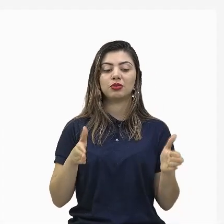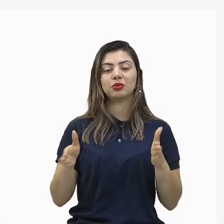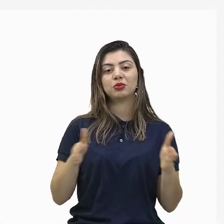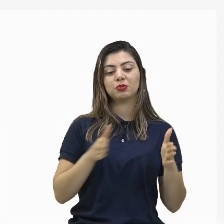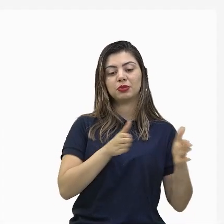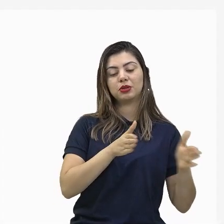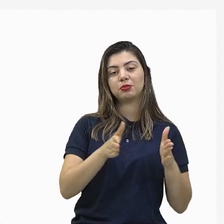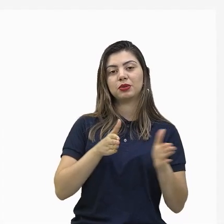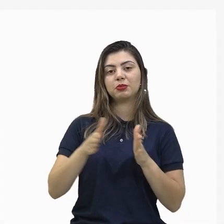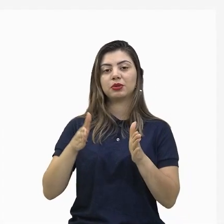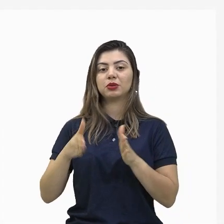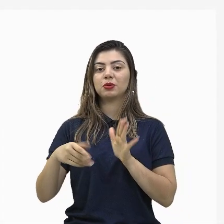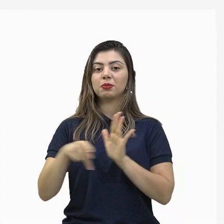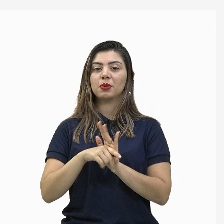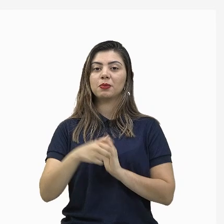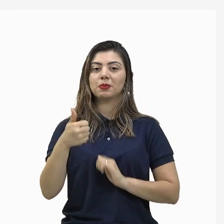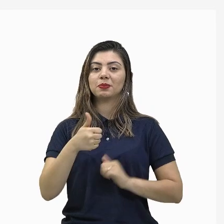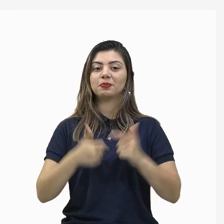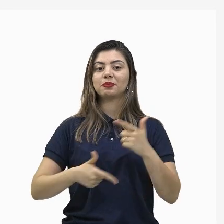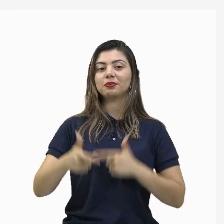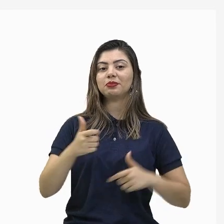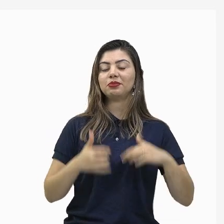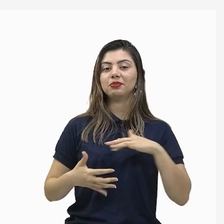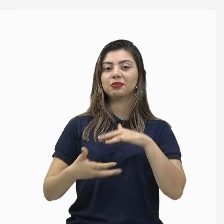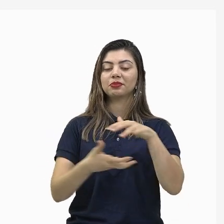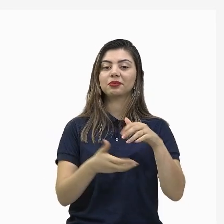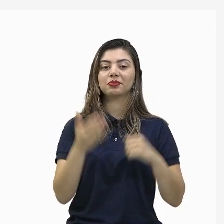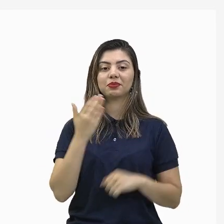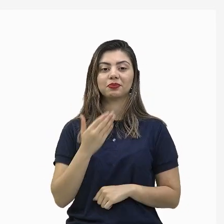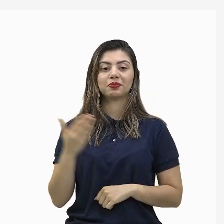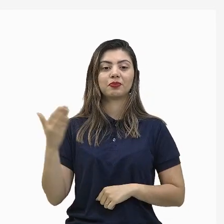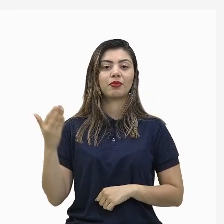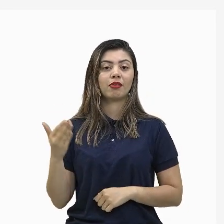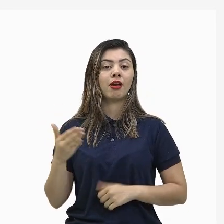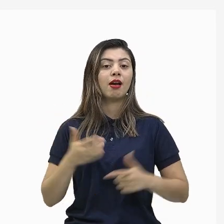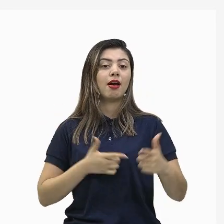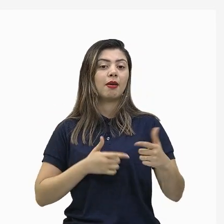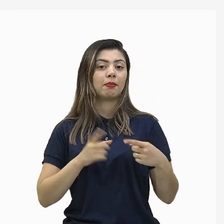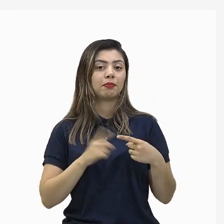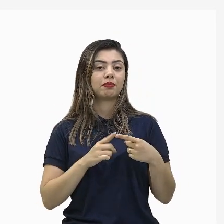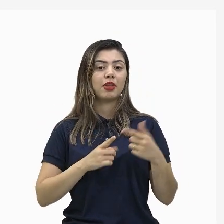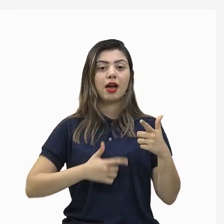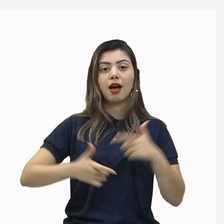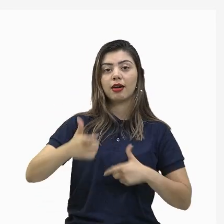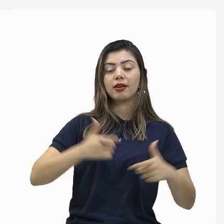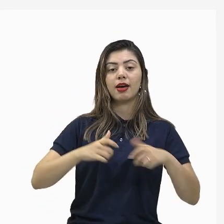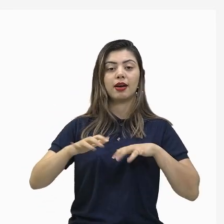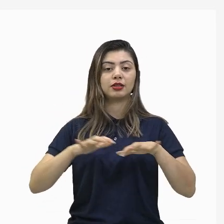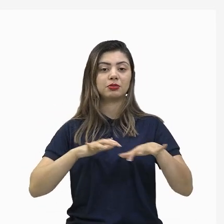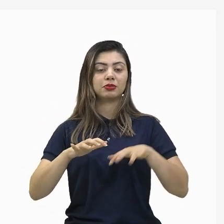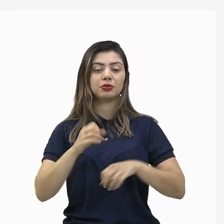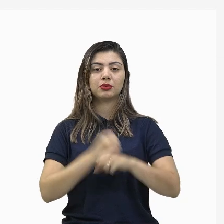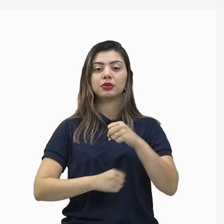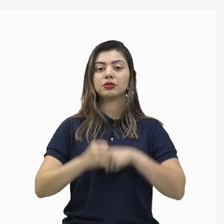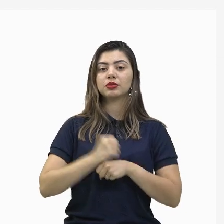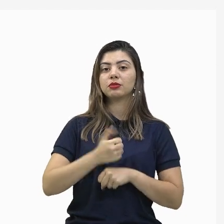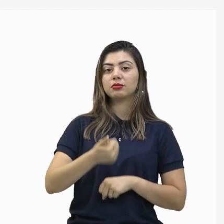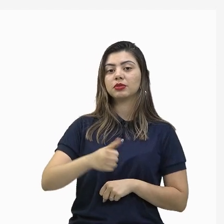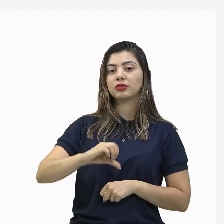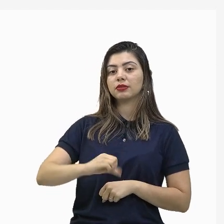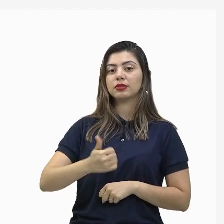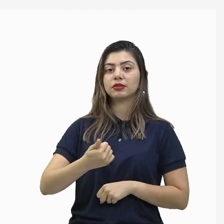Mundial. Acompanhem comigo, nós temos num primeiro momento a Guerra de Movimento, que ela começa em